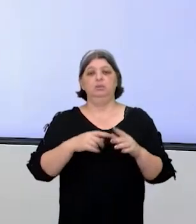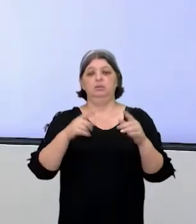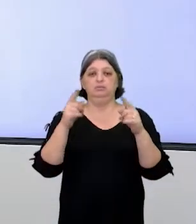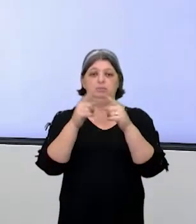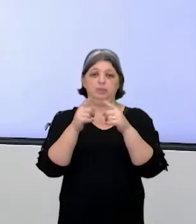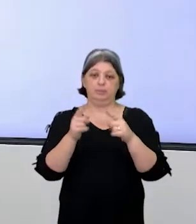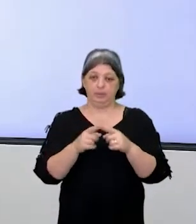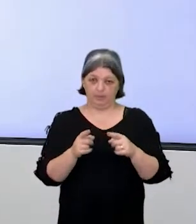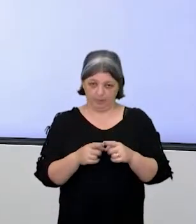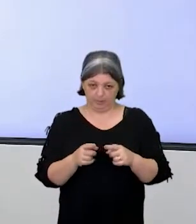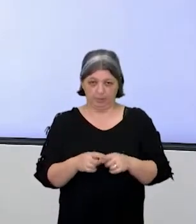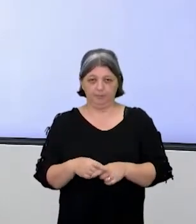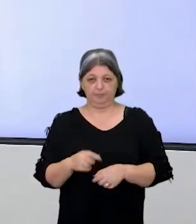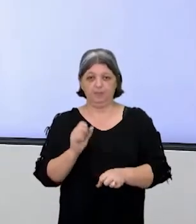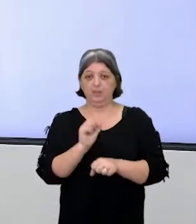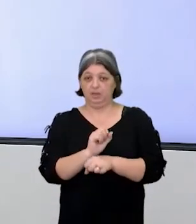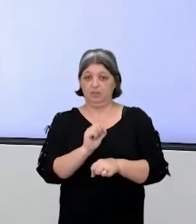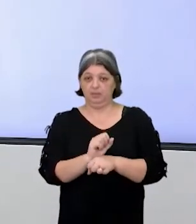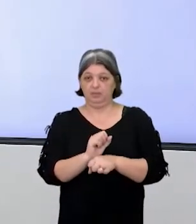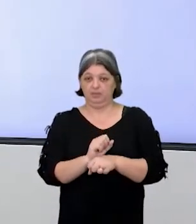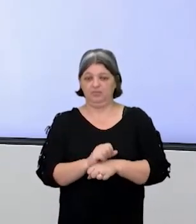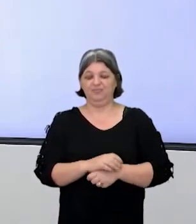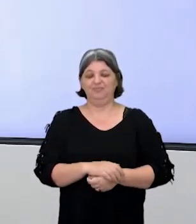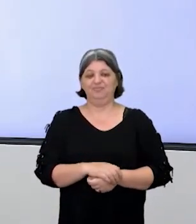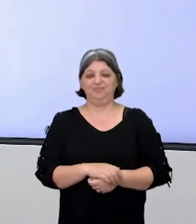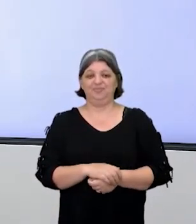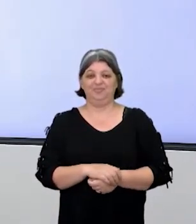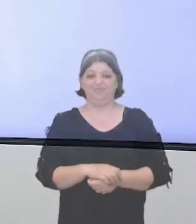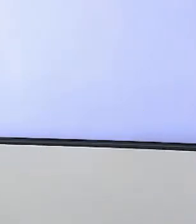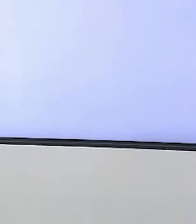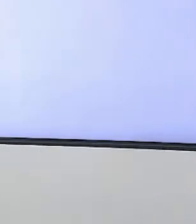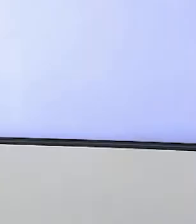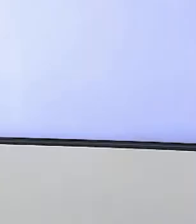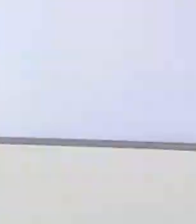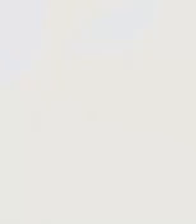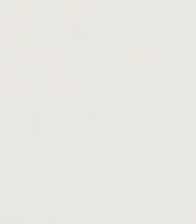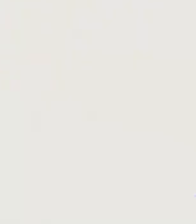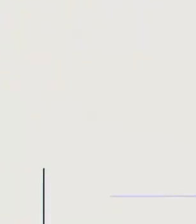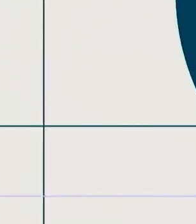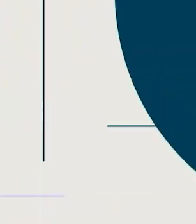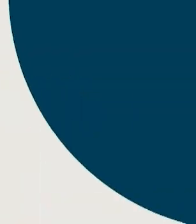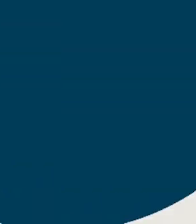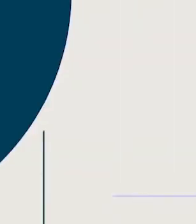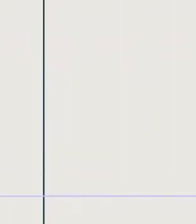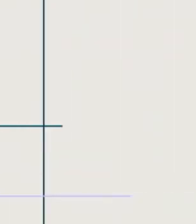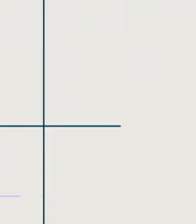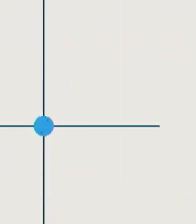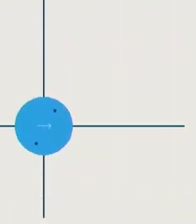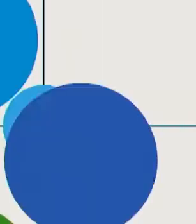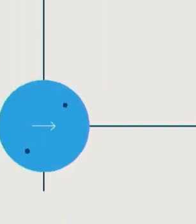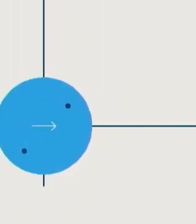do LARP, ok? Espero vocês. Tô aqui.